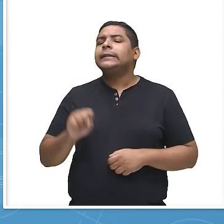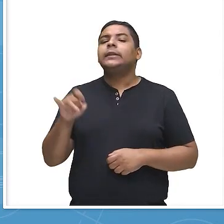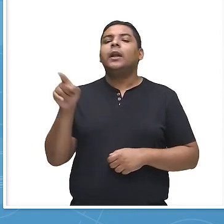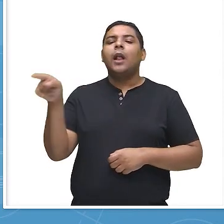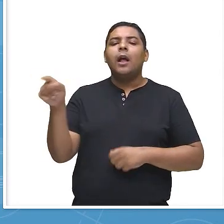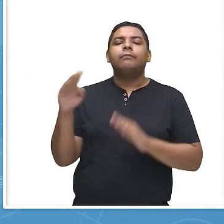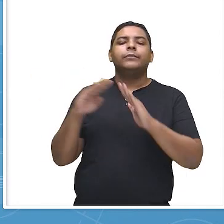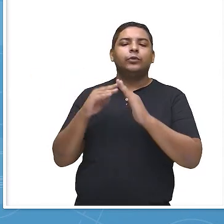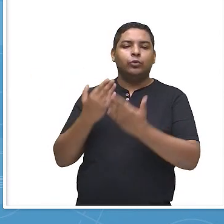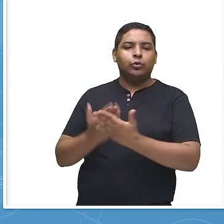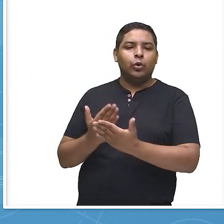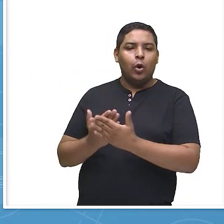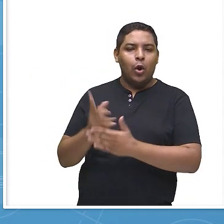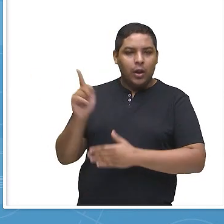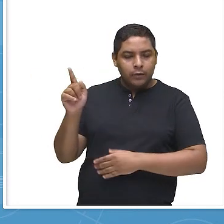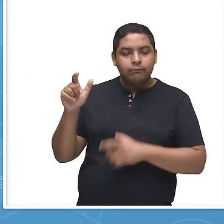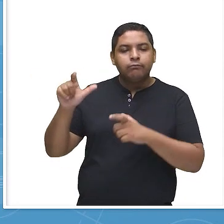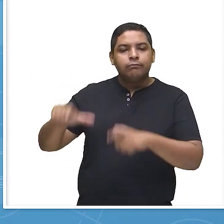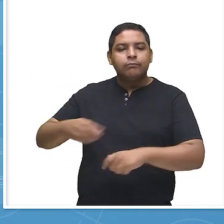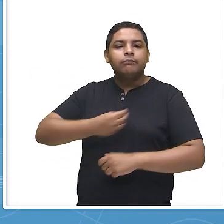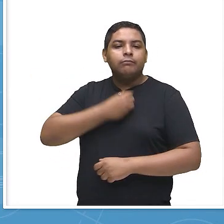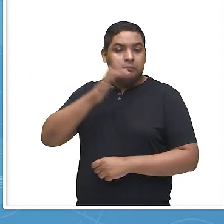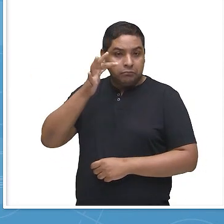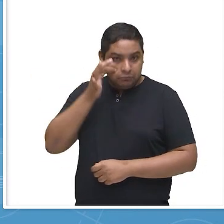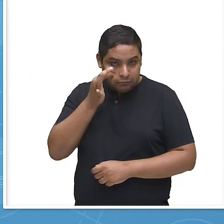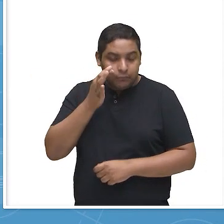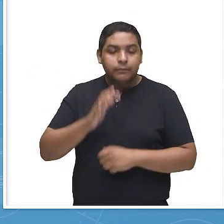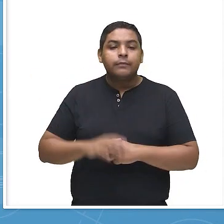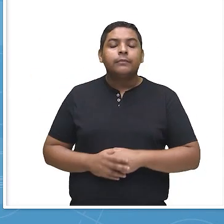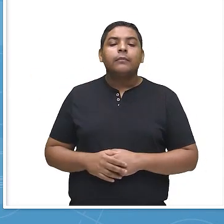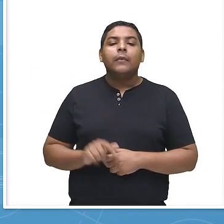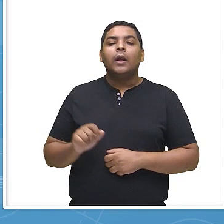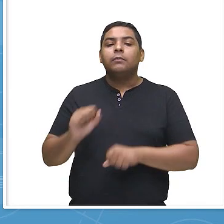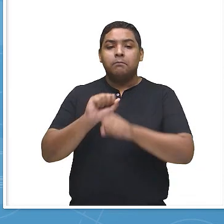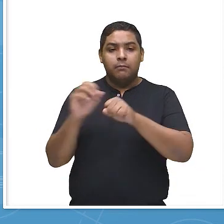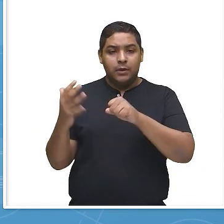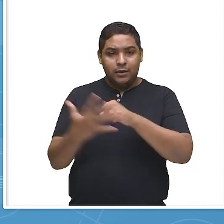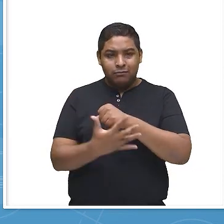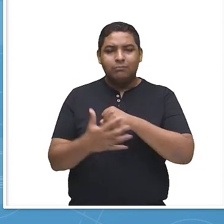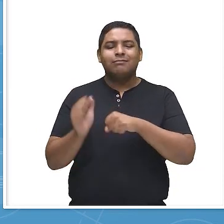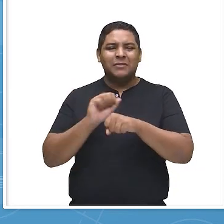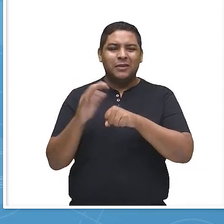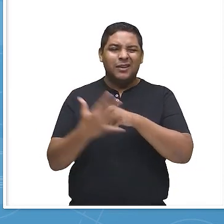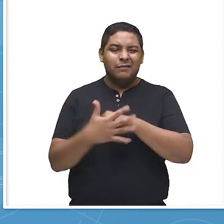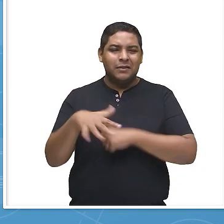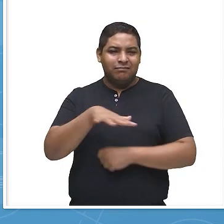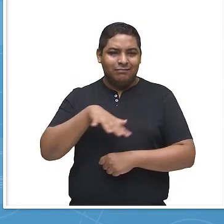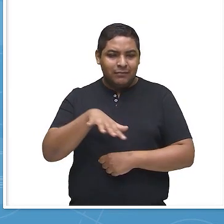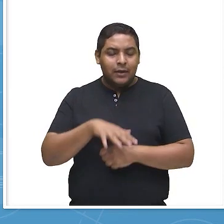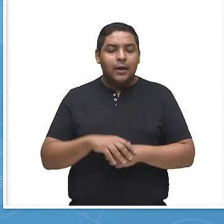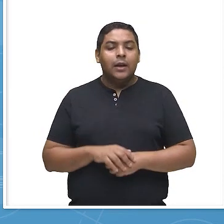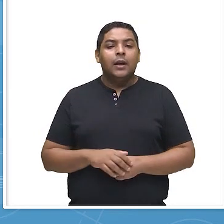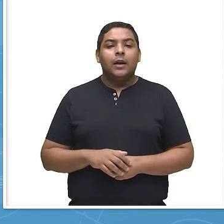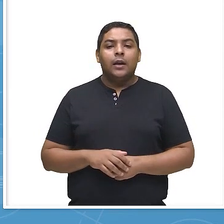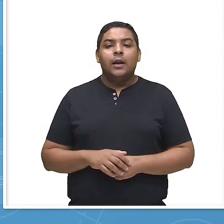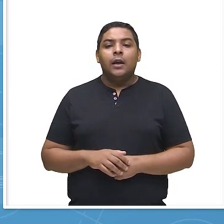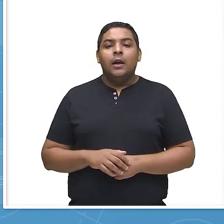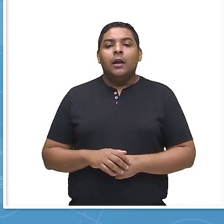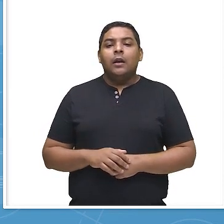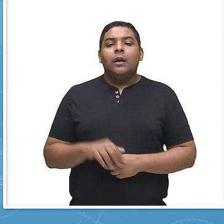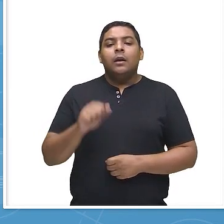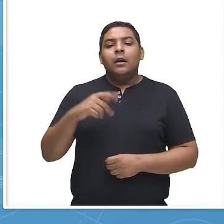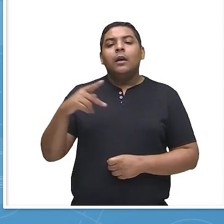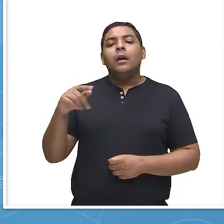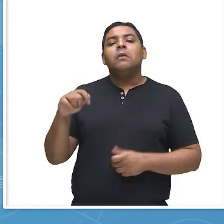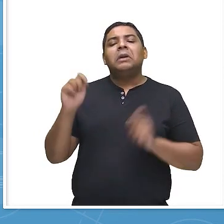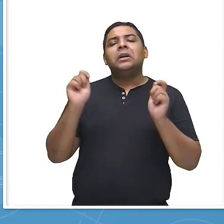não estivéssemos no tempo da pandemia, você está nos acompanhando em casa, pelos aplicativos, você estaria